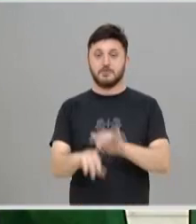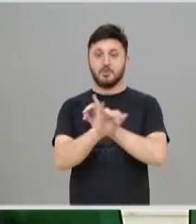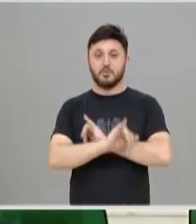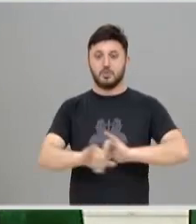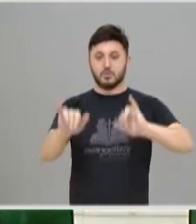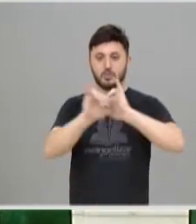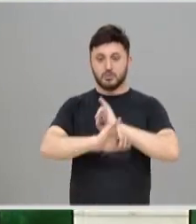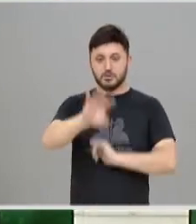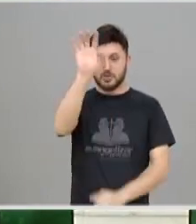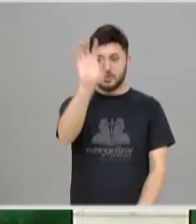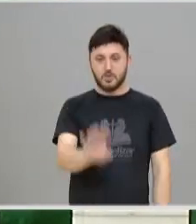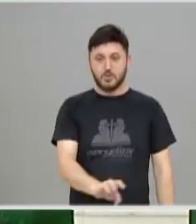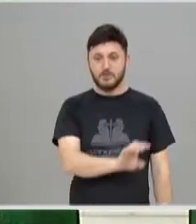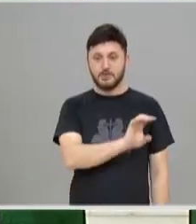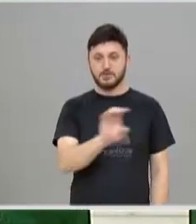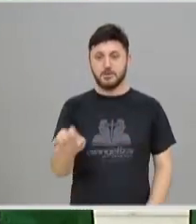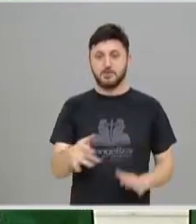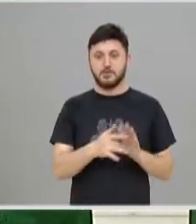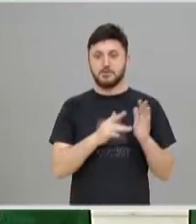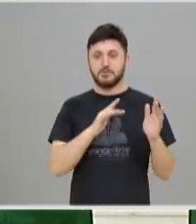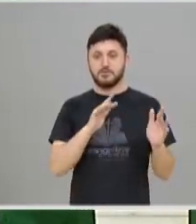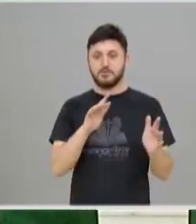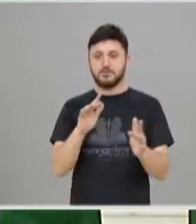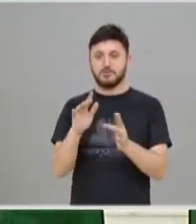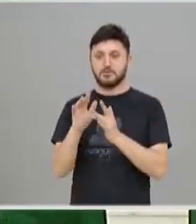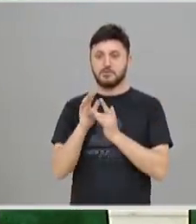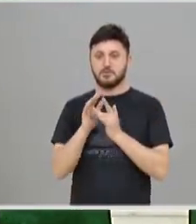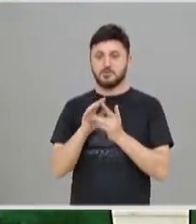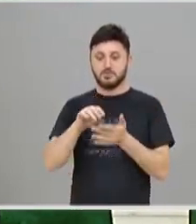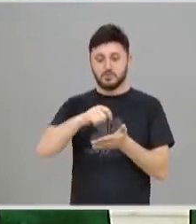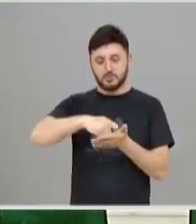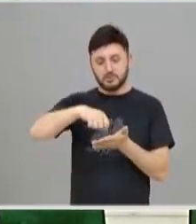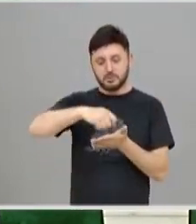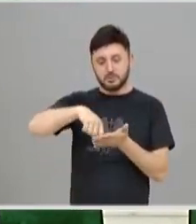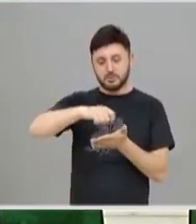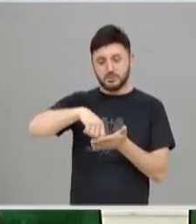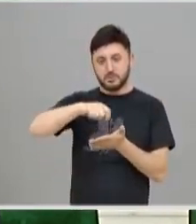nós. Proclamação do Evangelho de Jesus Cristo